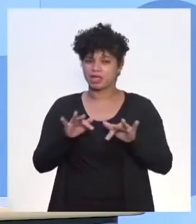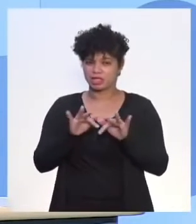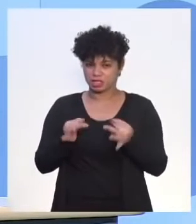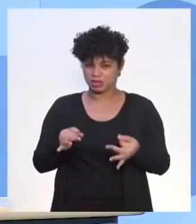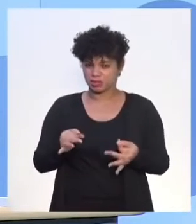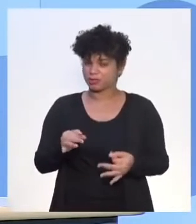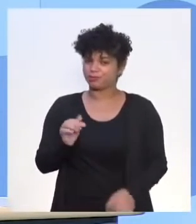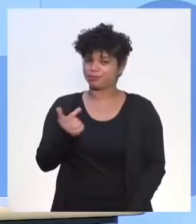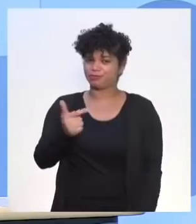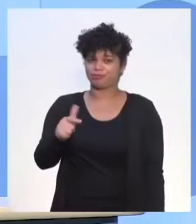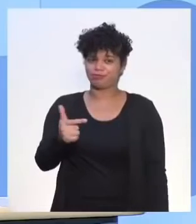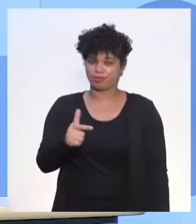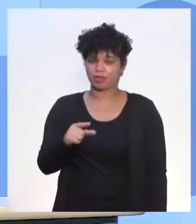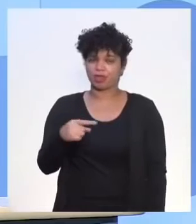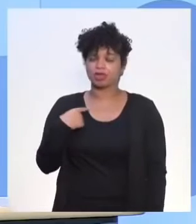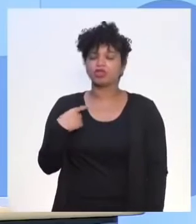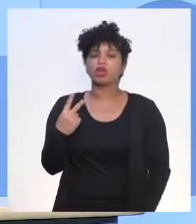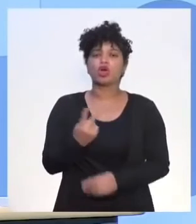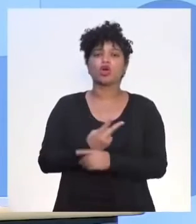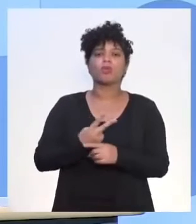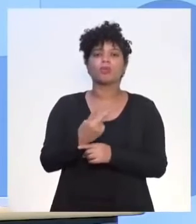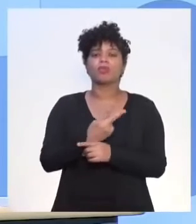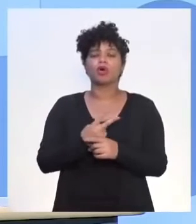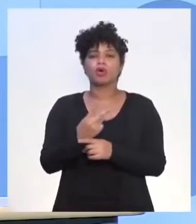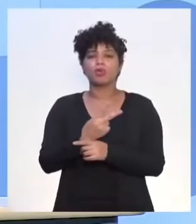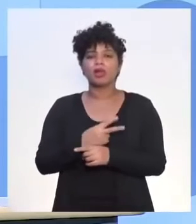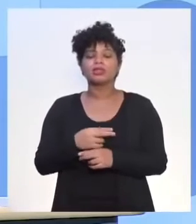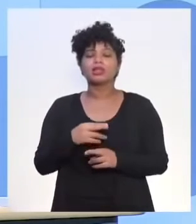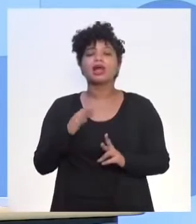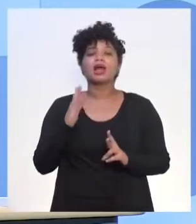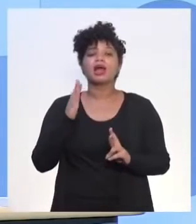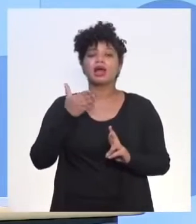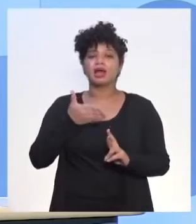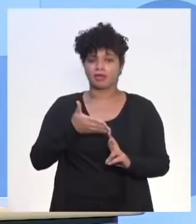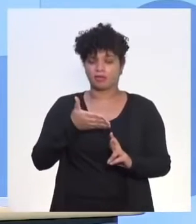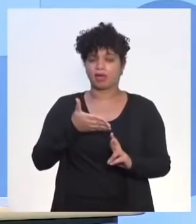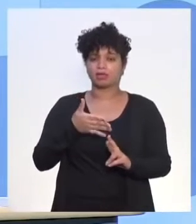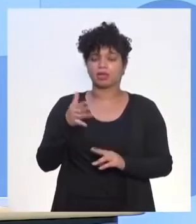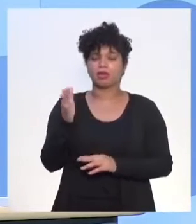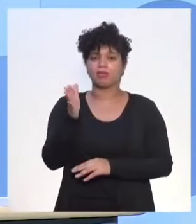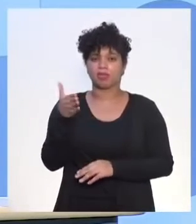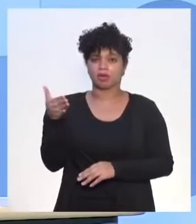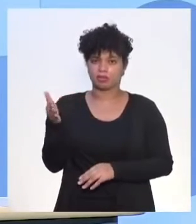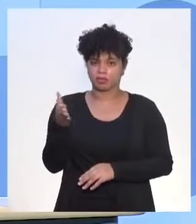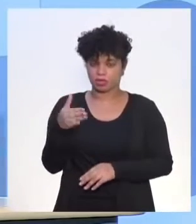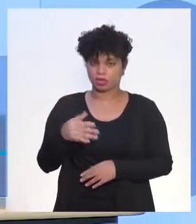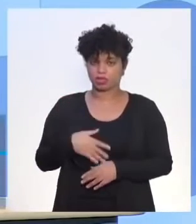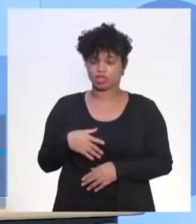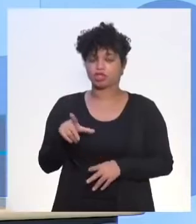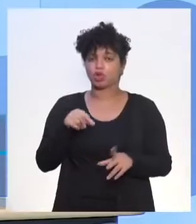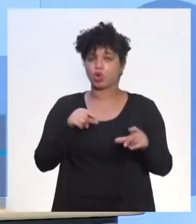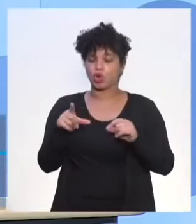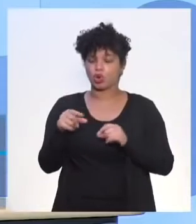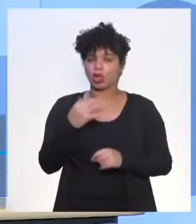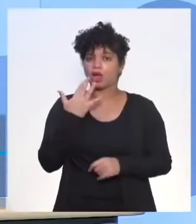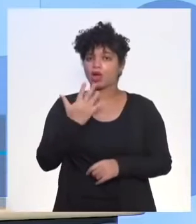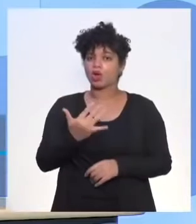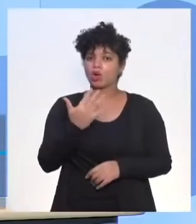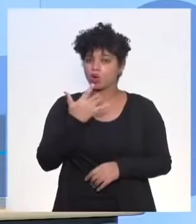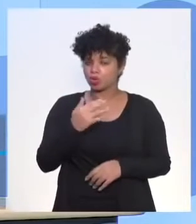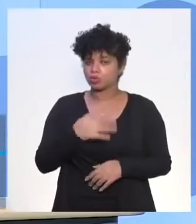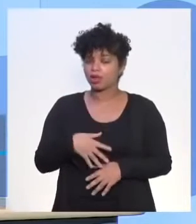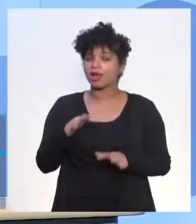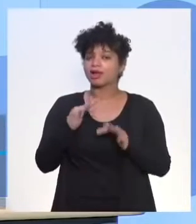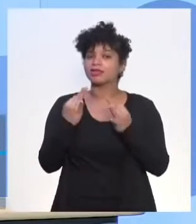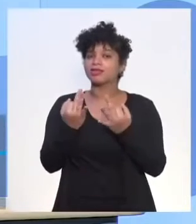simples, né? Buscou-se uma referência inicial com a bandeira americana, utilizando as cores, né, das famílias reais